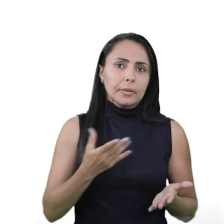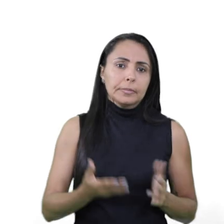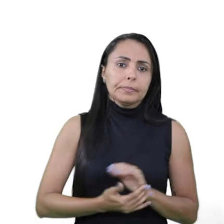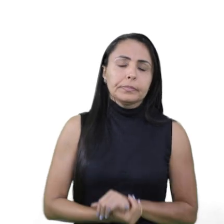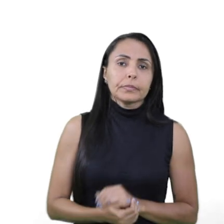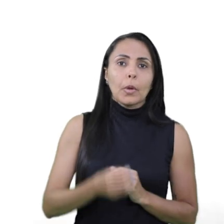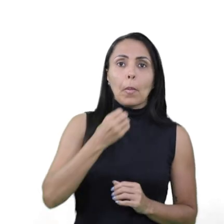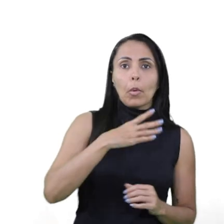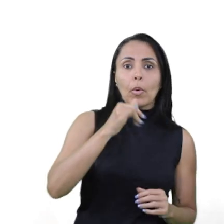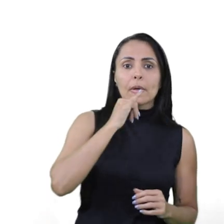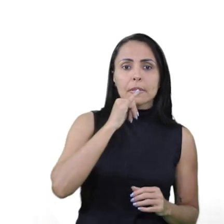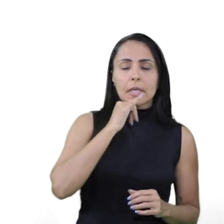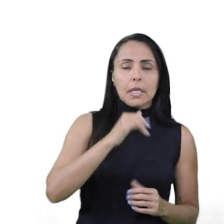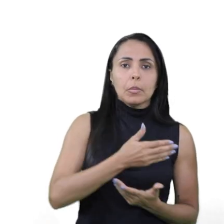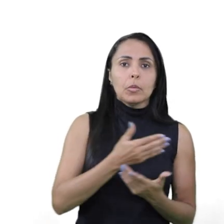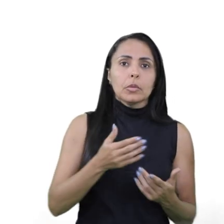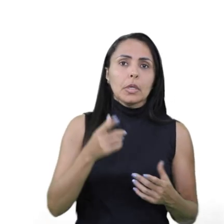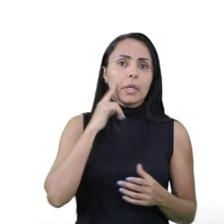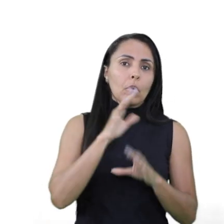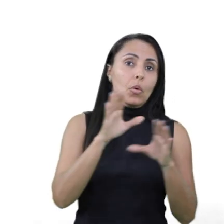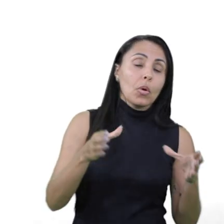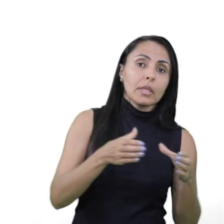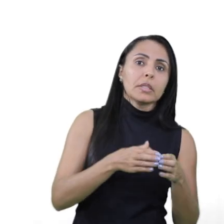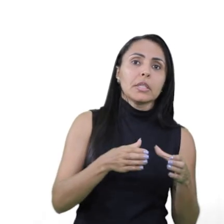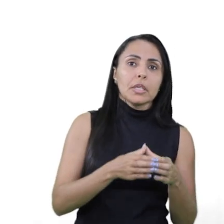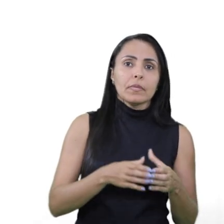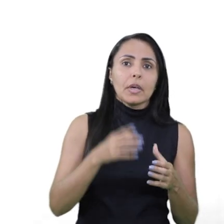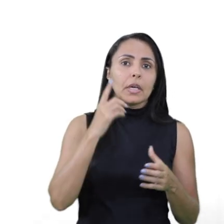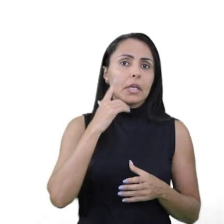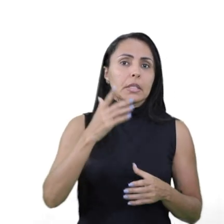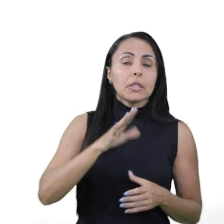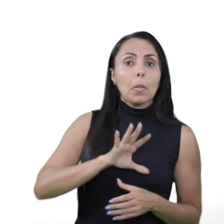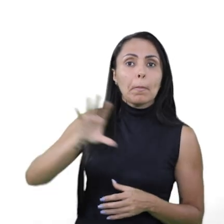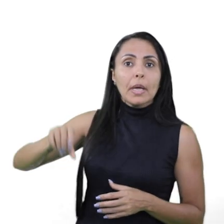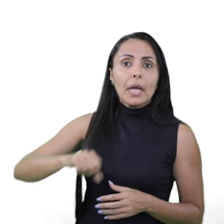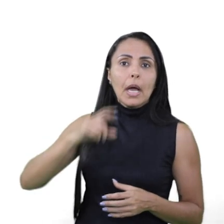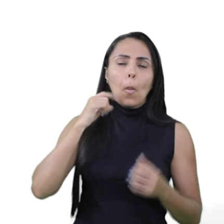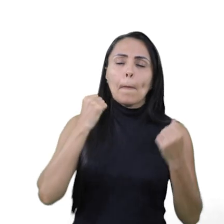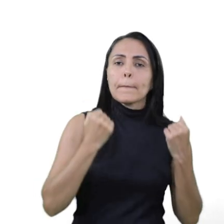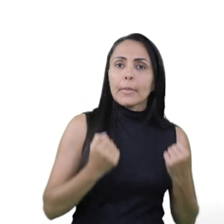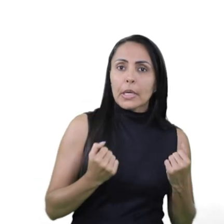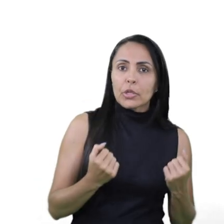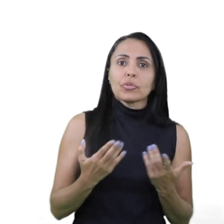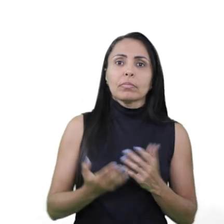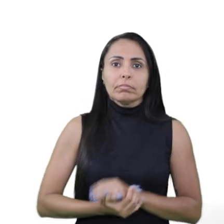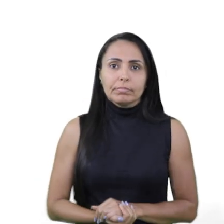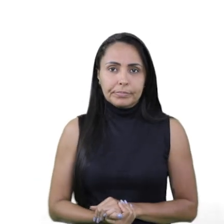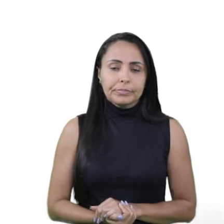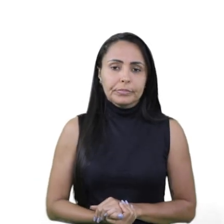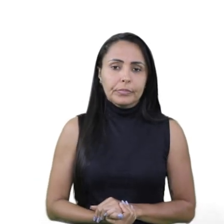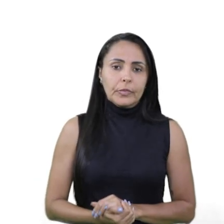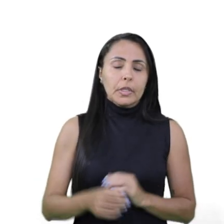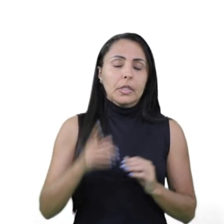bom exemplo de ergonomia coletiva é essa questão do não pegar o peso em excesso, né? Não se